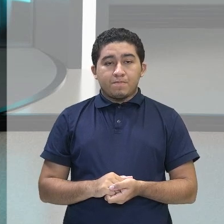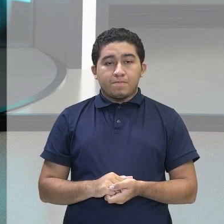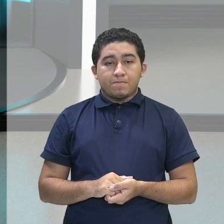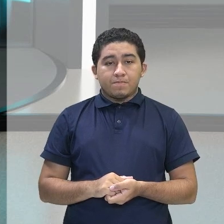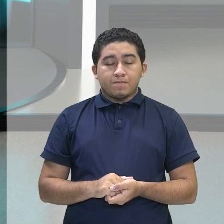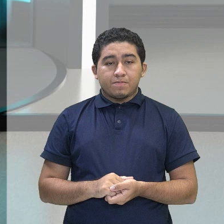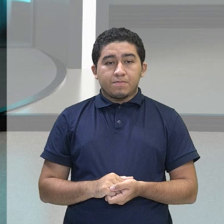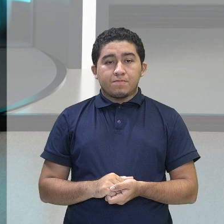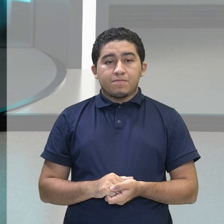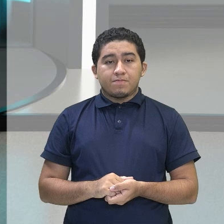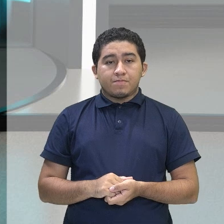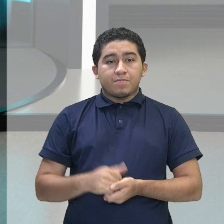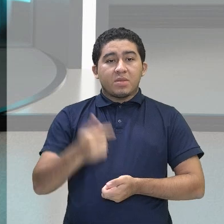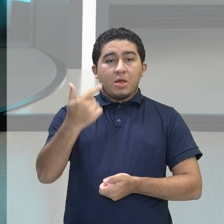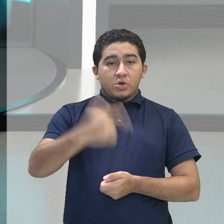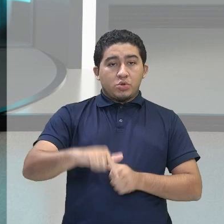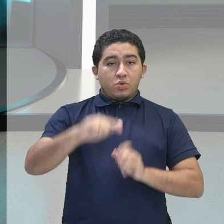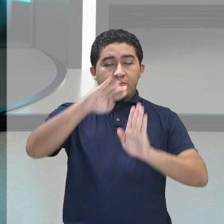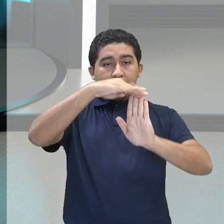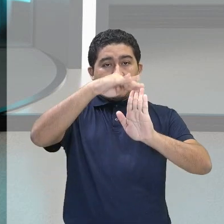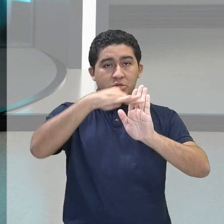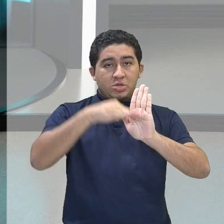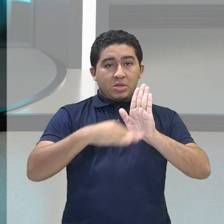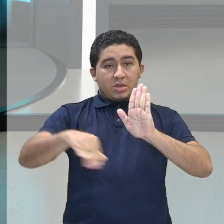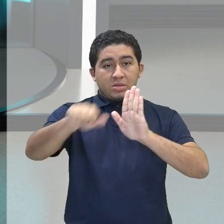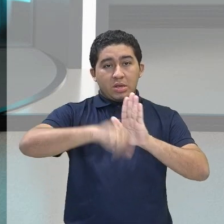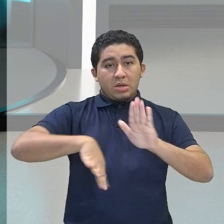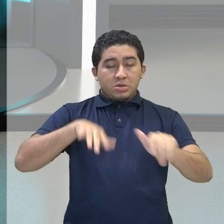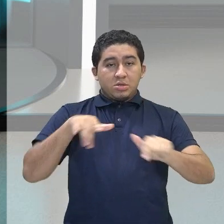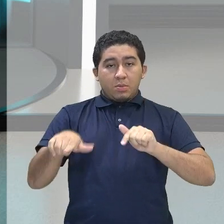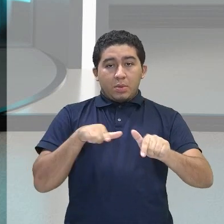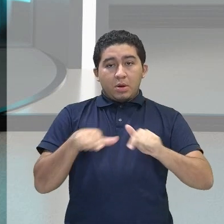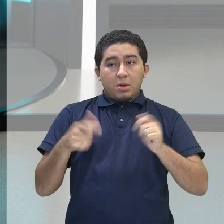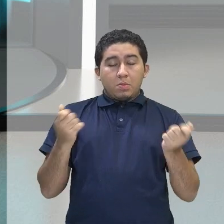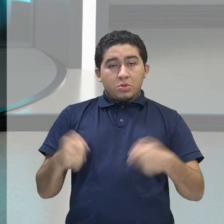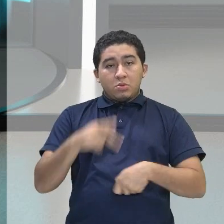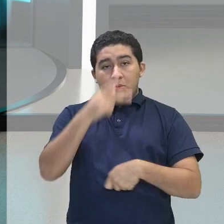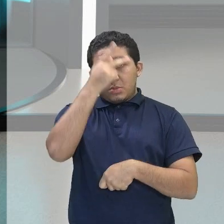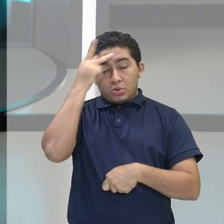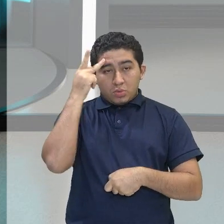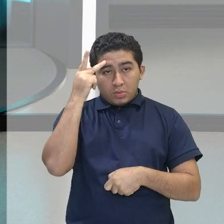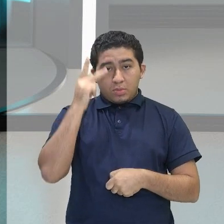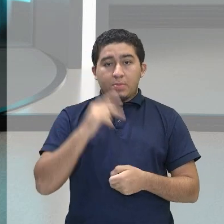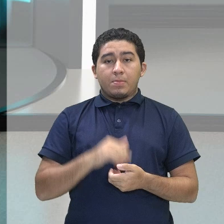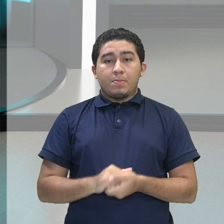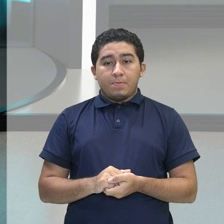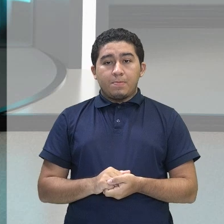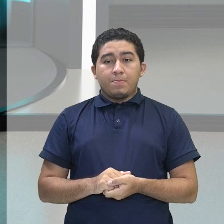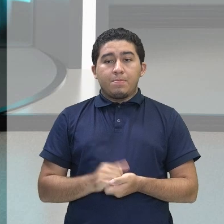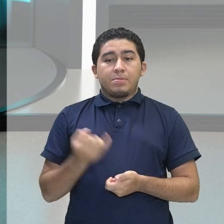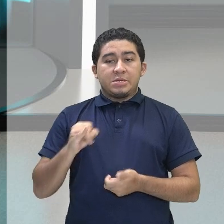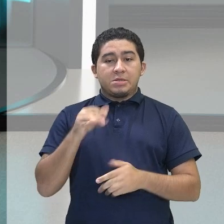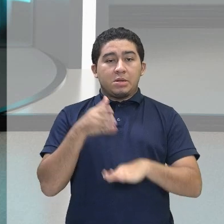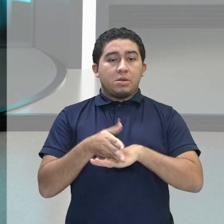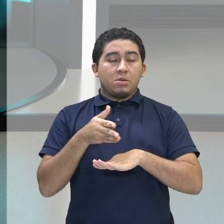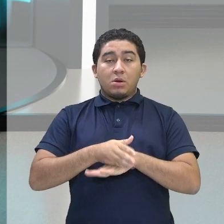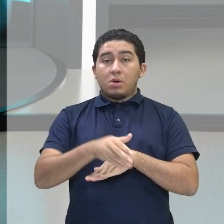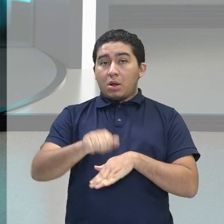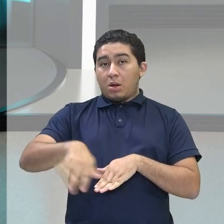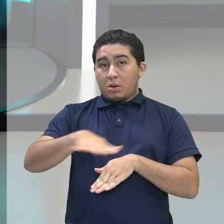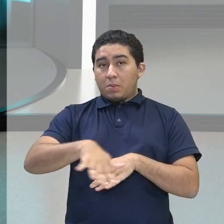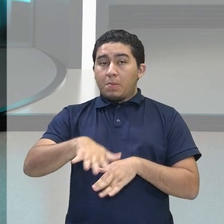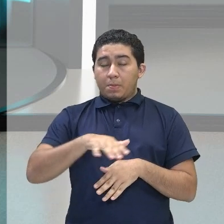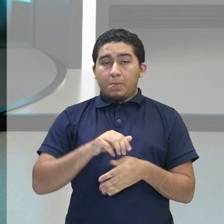lista, né? A lista das áreas, as carreiras que a pessoa pode trabalhar quando ela entra nessa área,